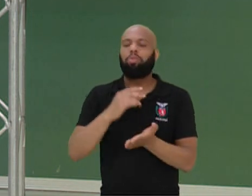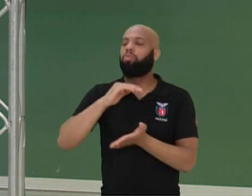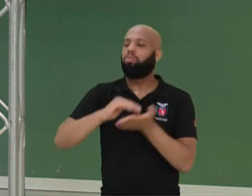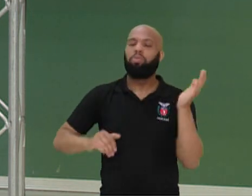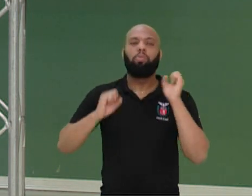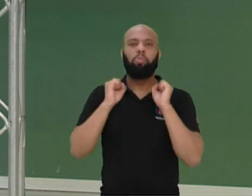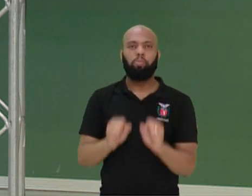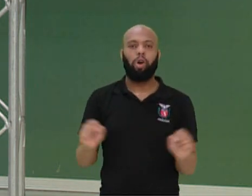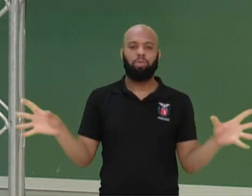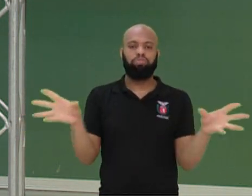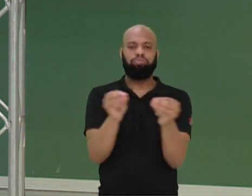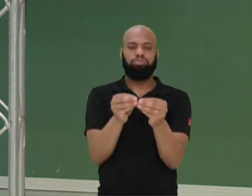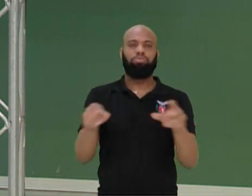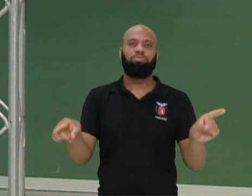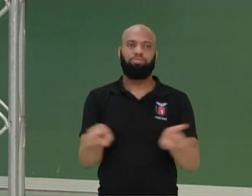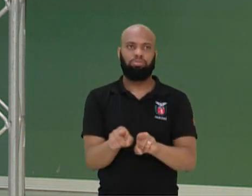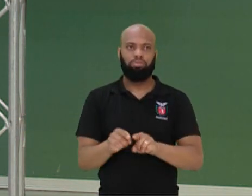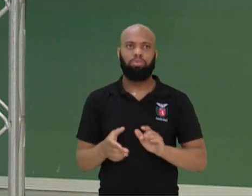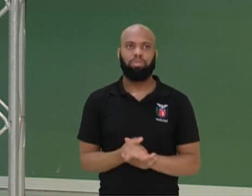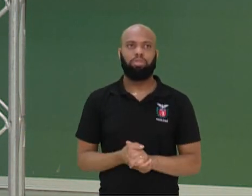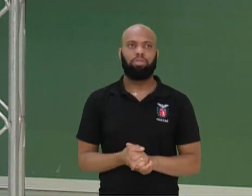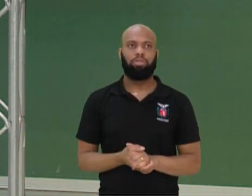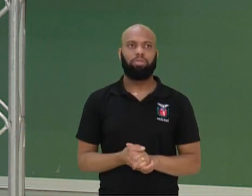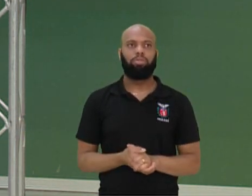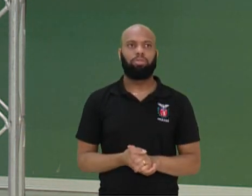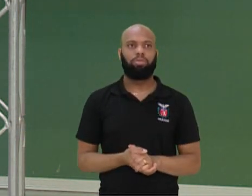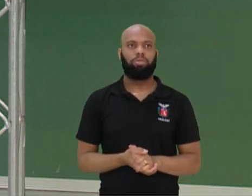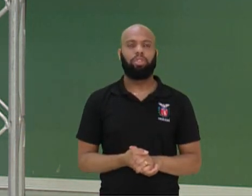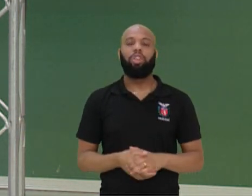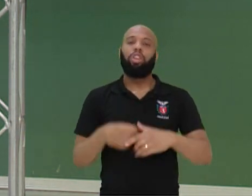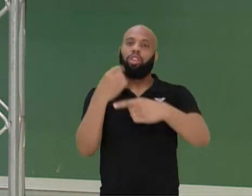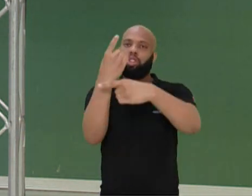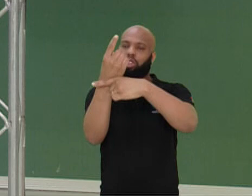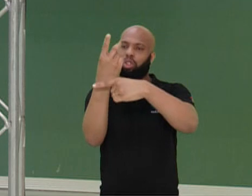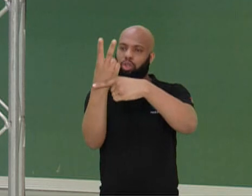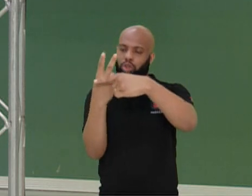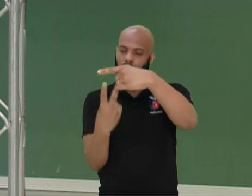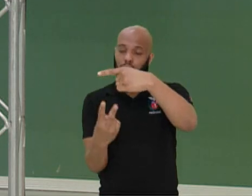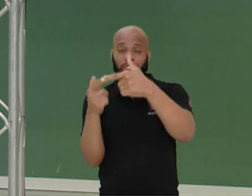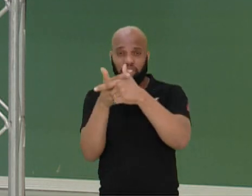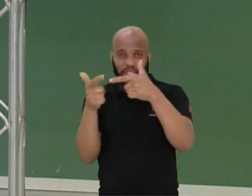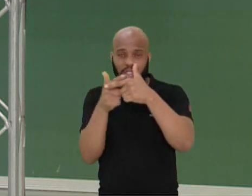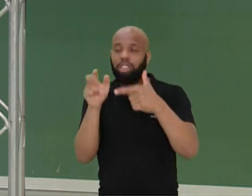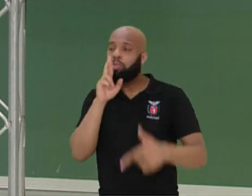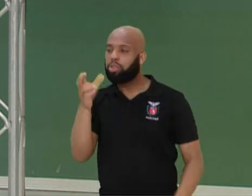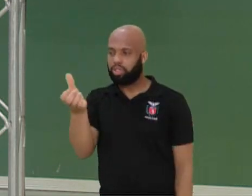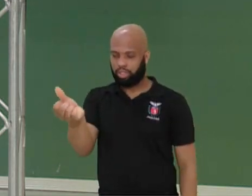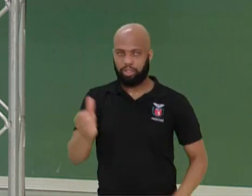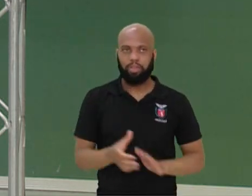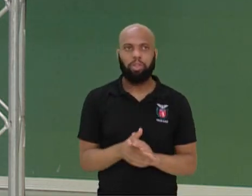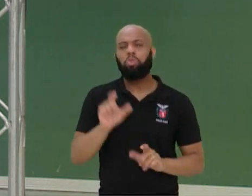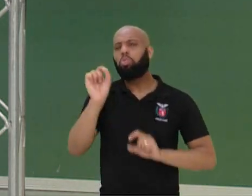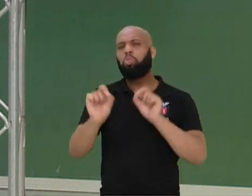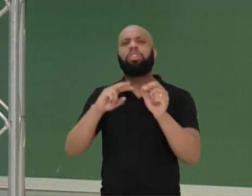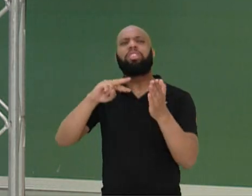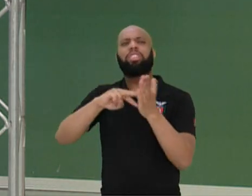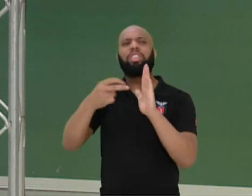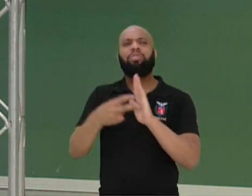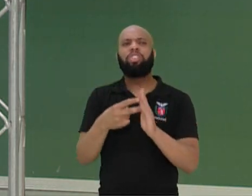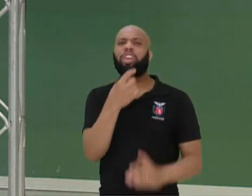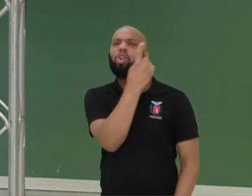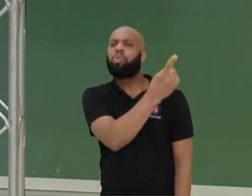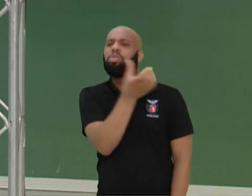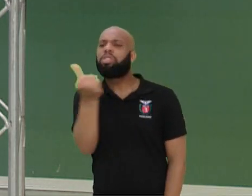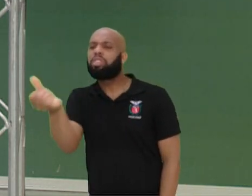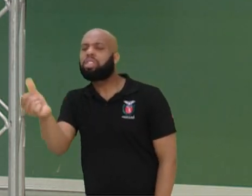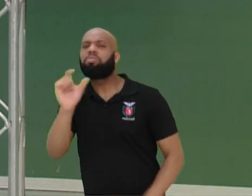pode simplificar sem problema algum. E o 12 vai ficar só sobre 2. E 12 divididos por 2 é 6, né? O que significa esse 1 e